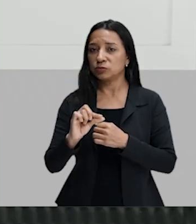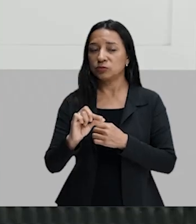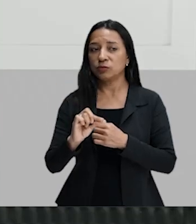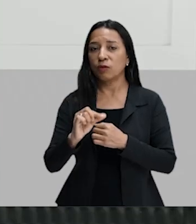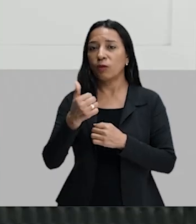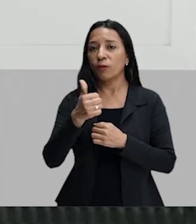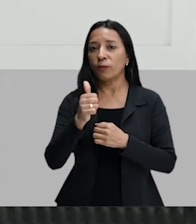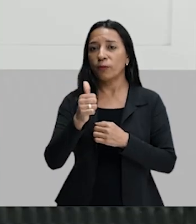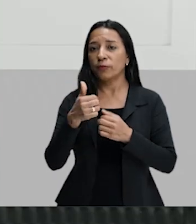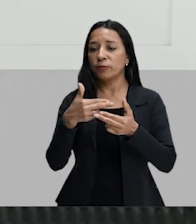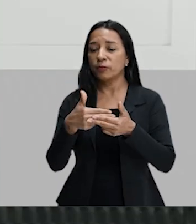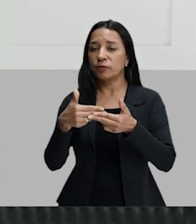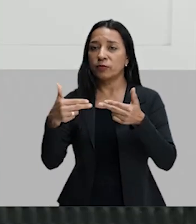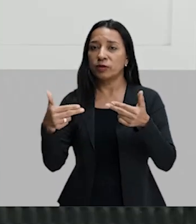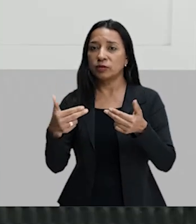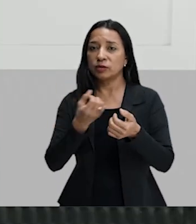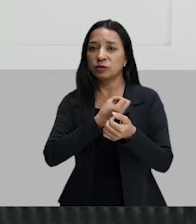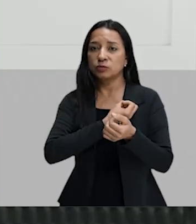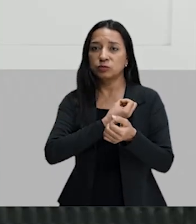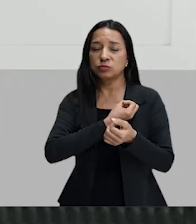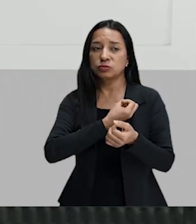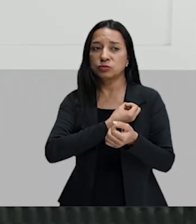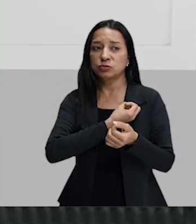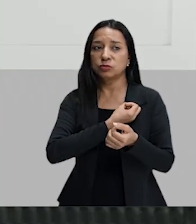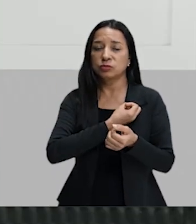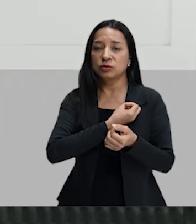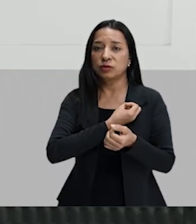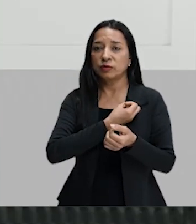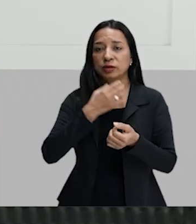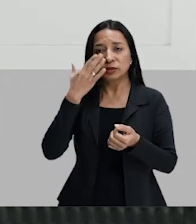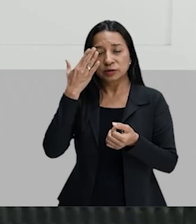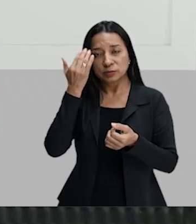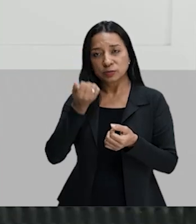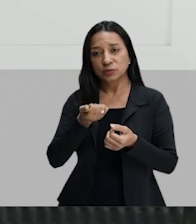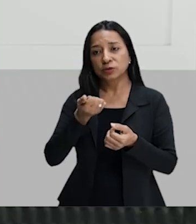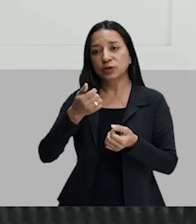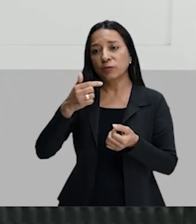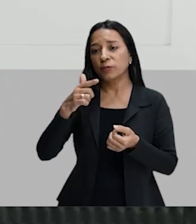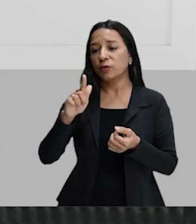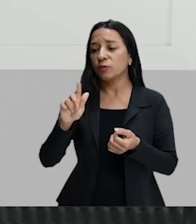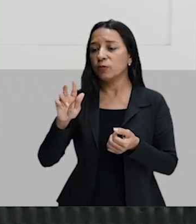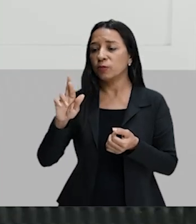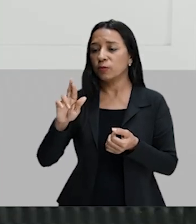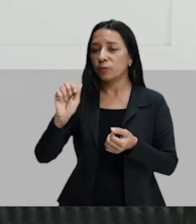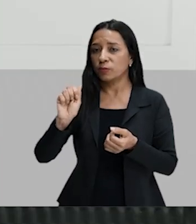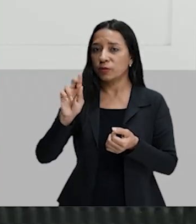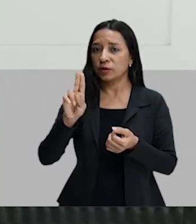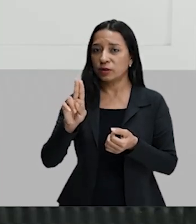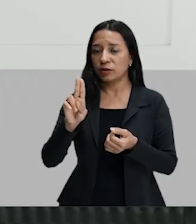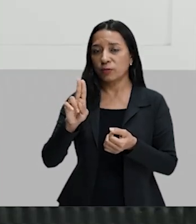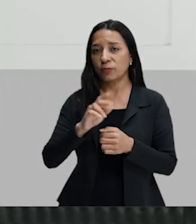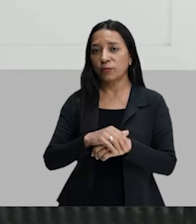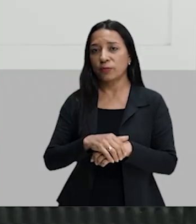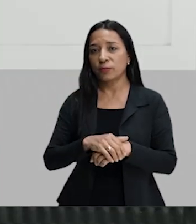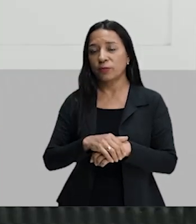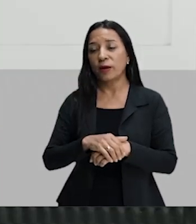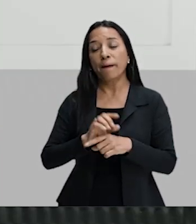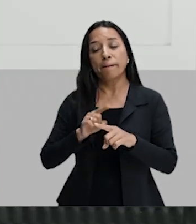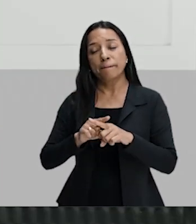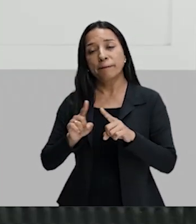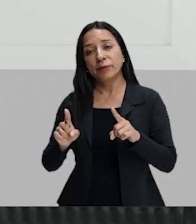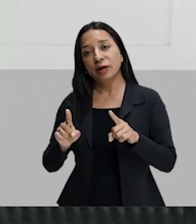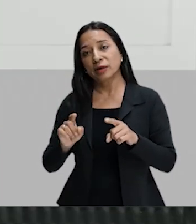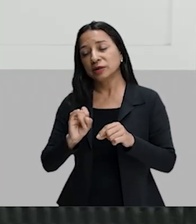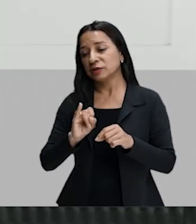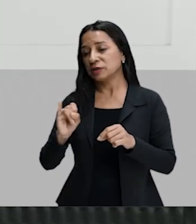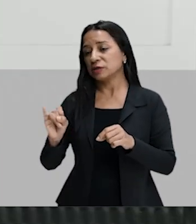esse primeiro elemento vai ser o elemento que vai te dar o grau do polinômio. Certo? Mas se não estiver em ordem, você vai buscar onde